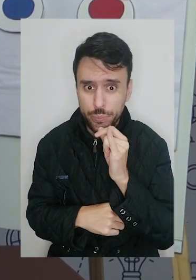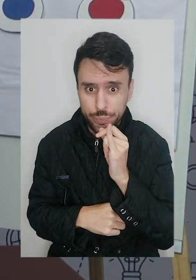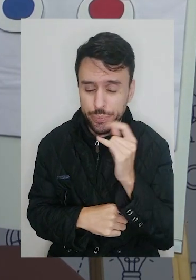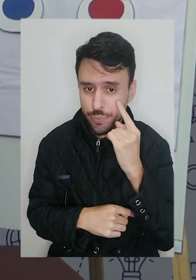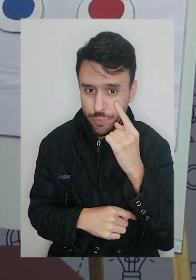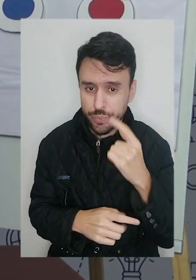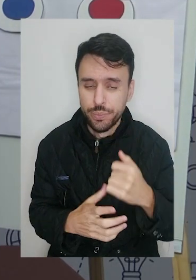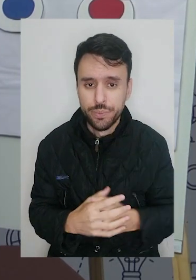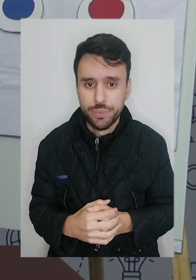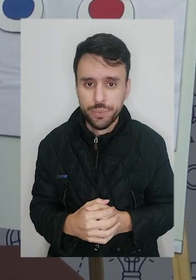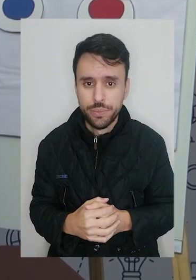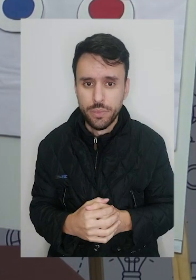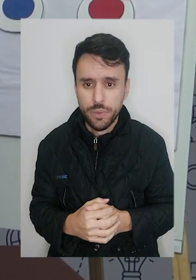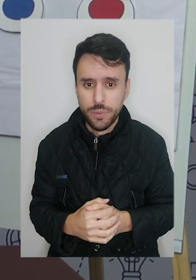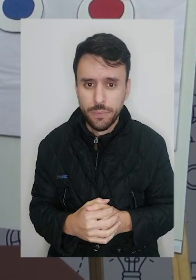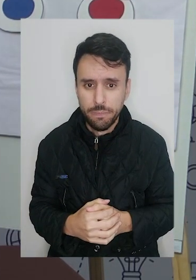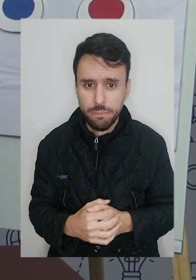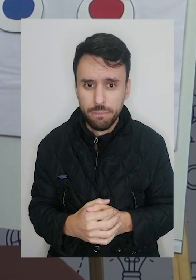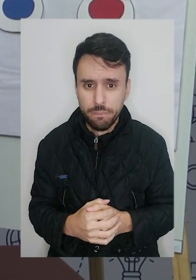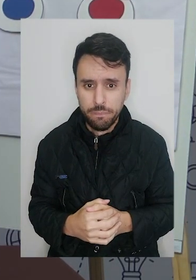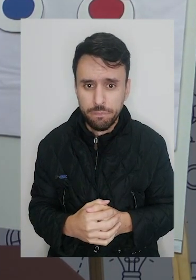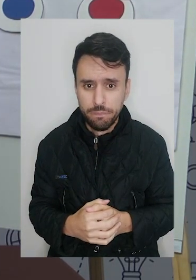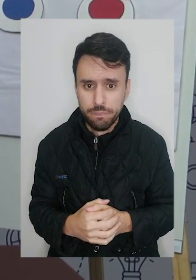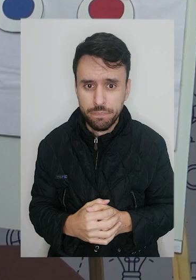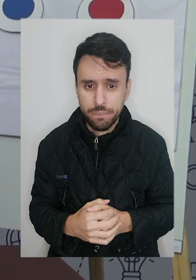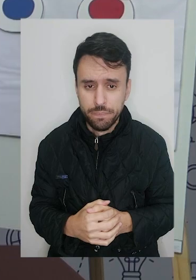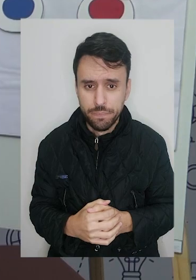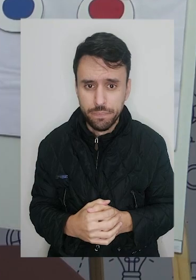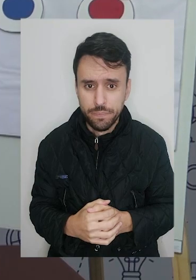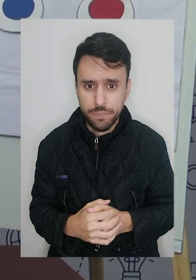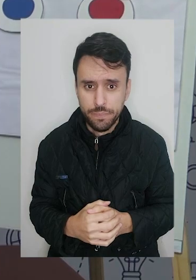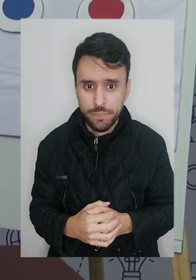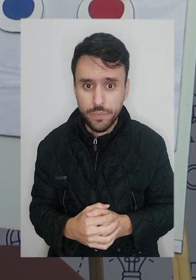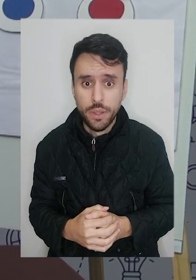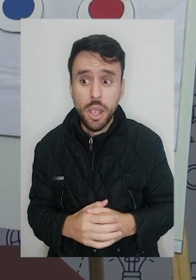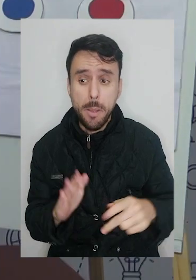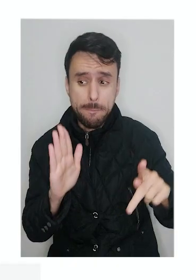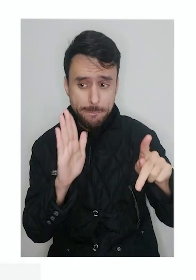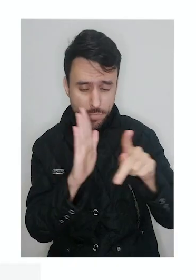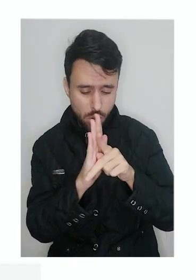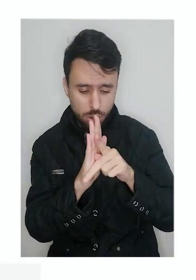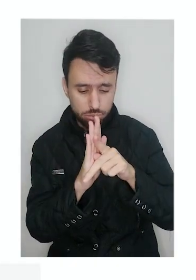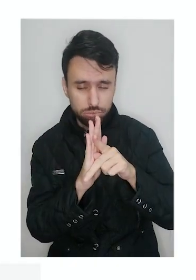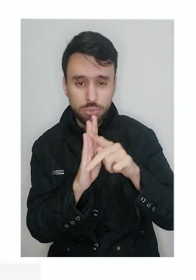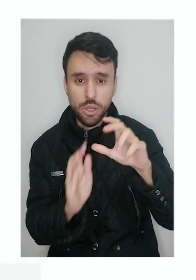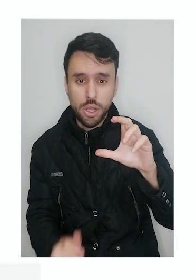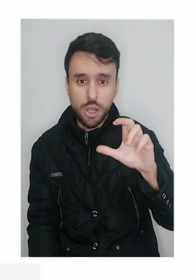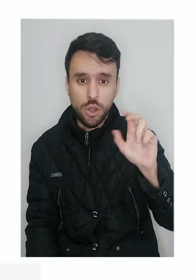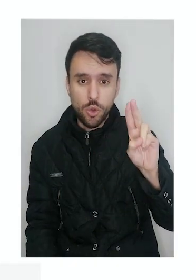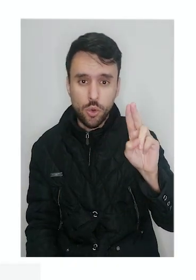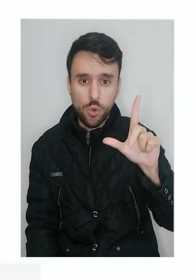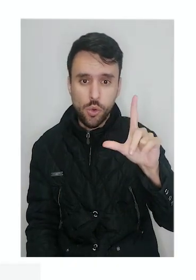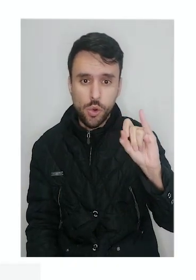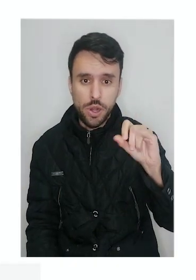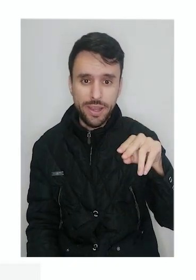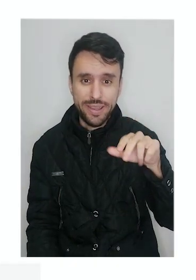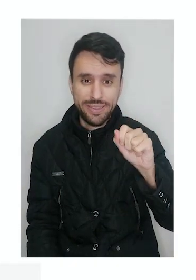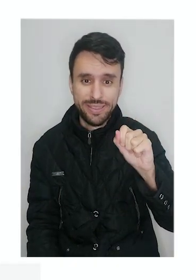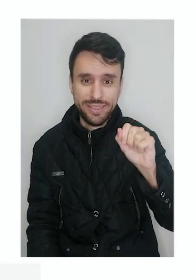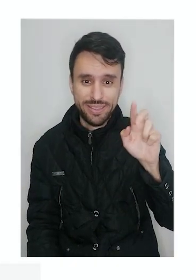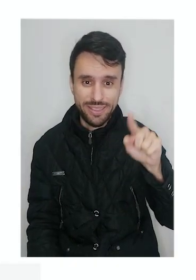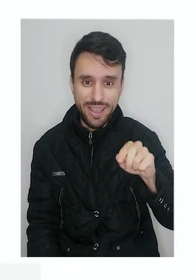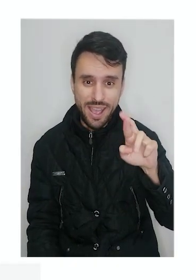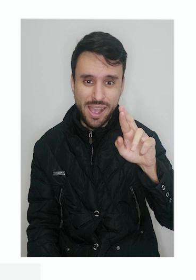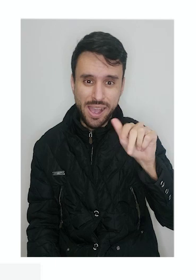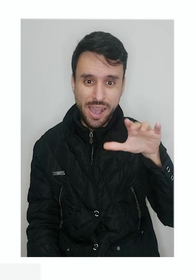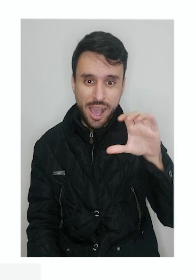vocês conhecem esse termômetro. O termômetro culinário. Você já viu esse termômetro? Ele parece uma